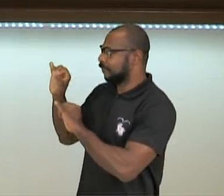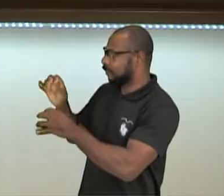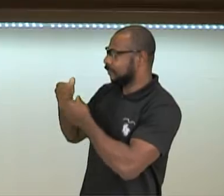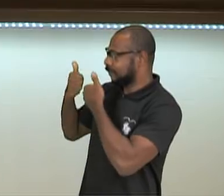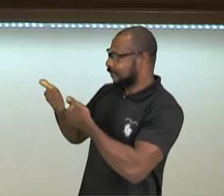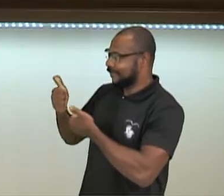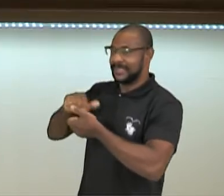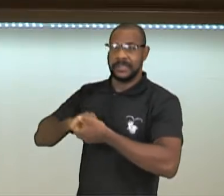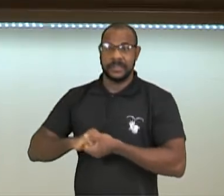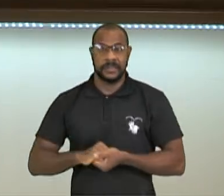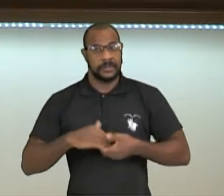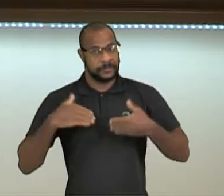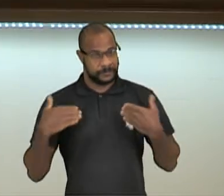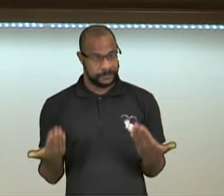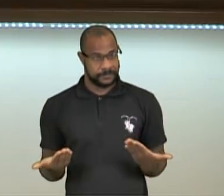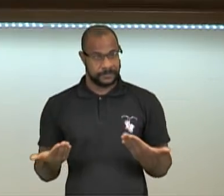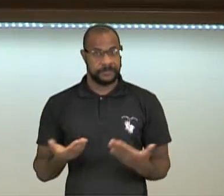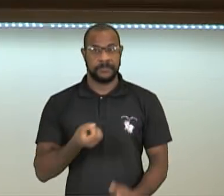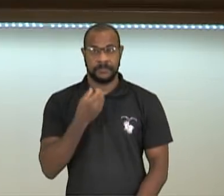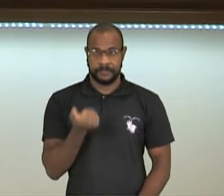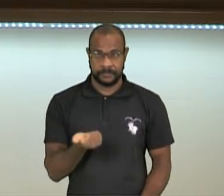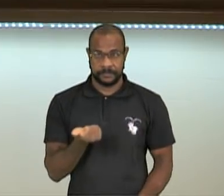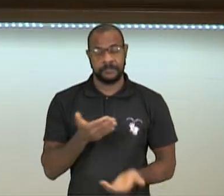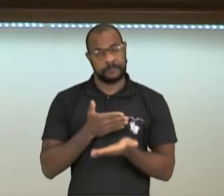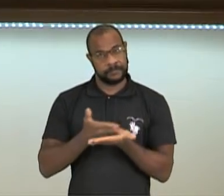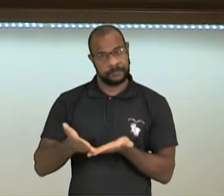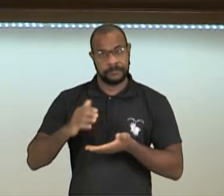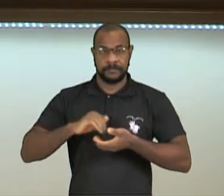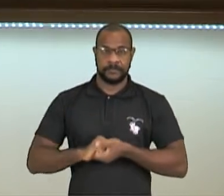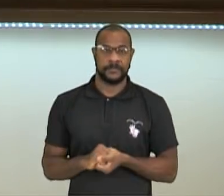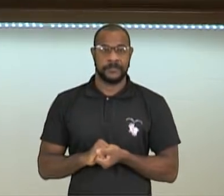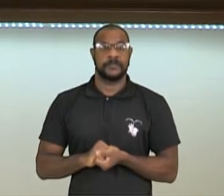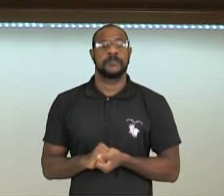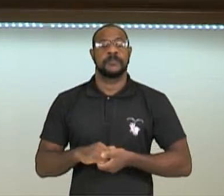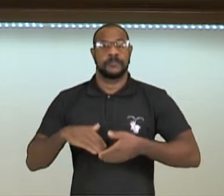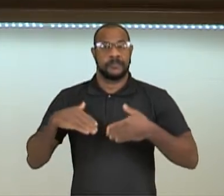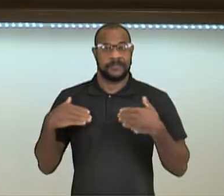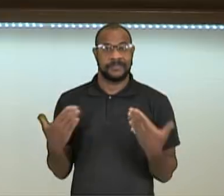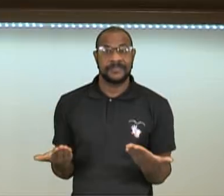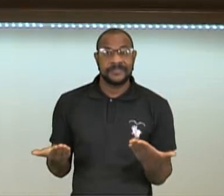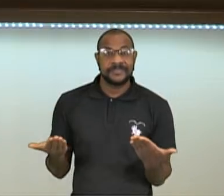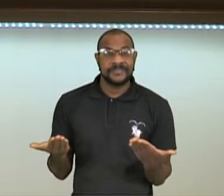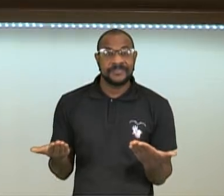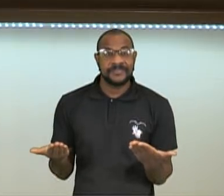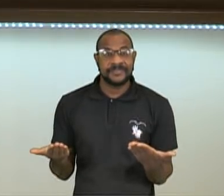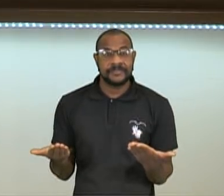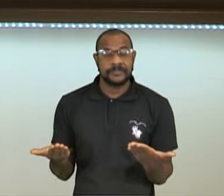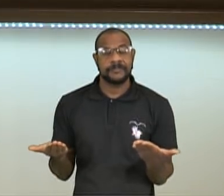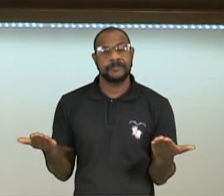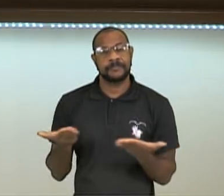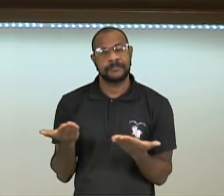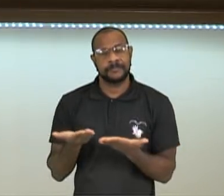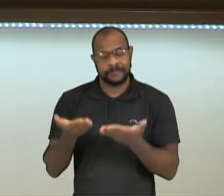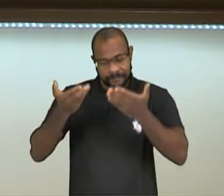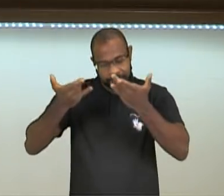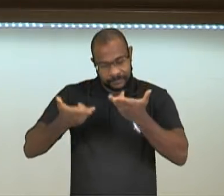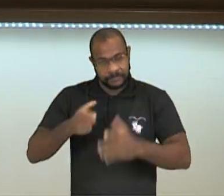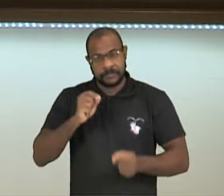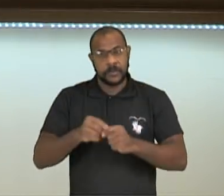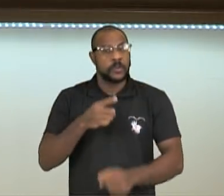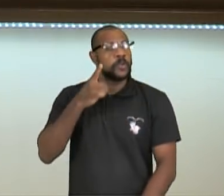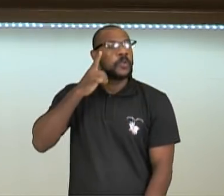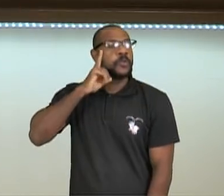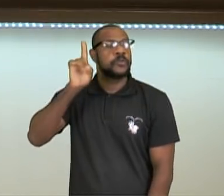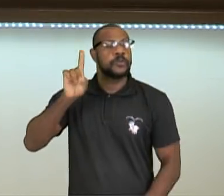how are you? Tudo bem, então? Vamos lá? Hoje nós veremos sobre os dias da semana, vamos